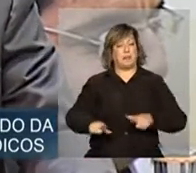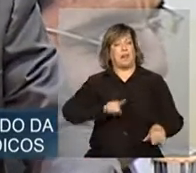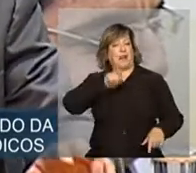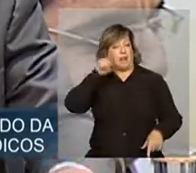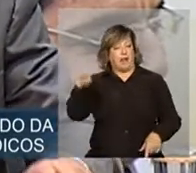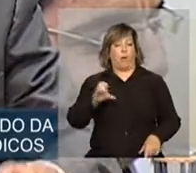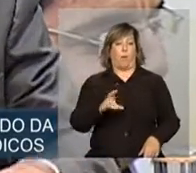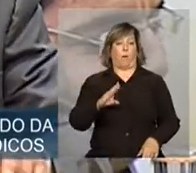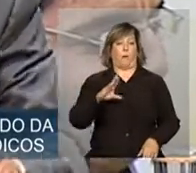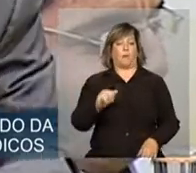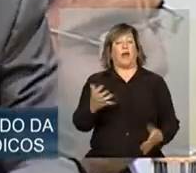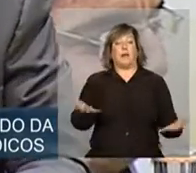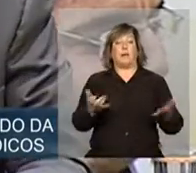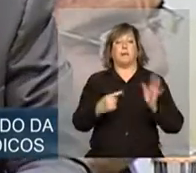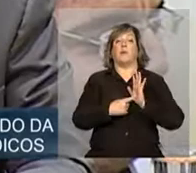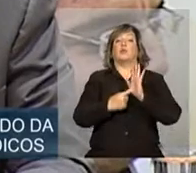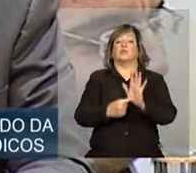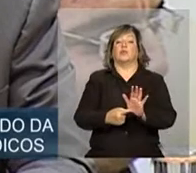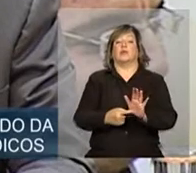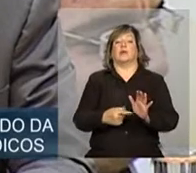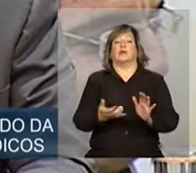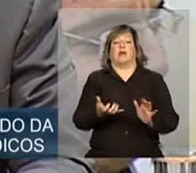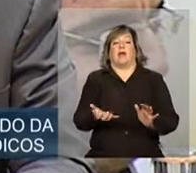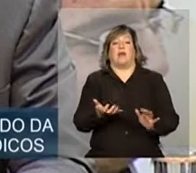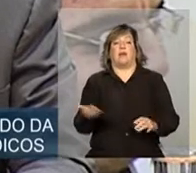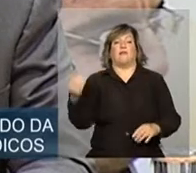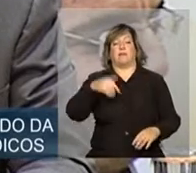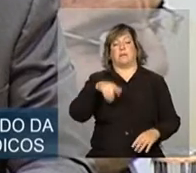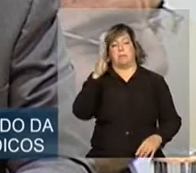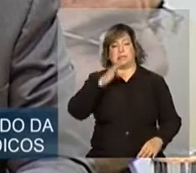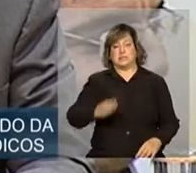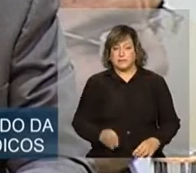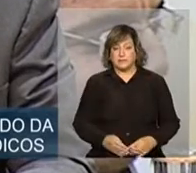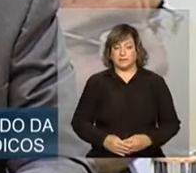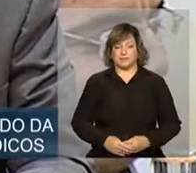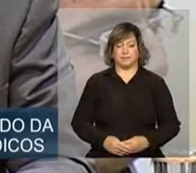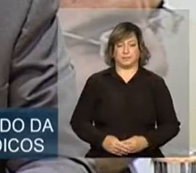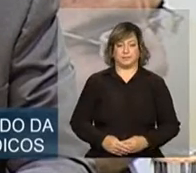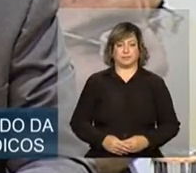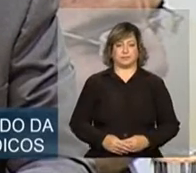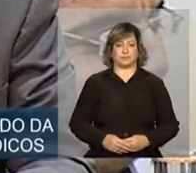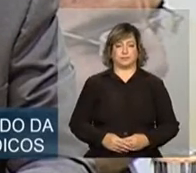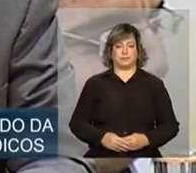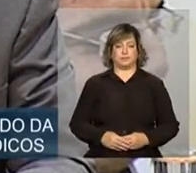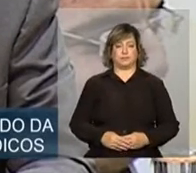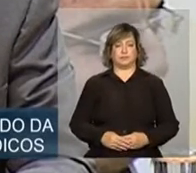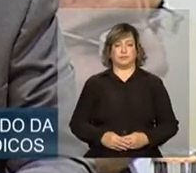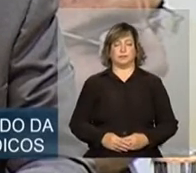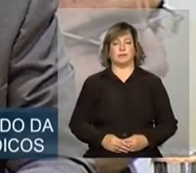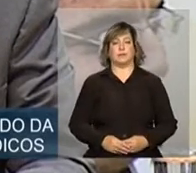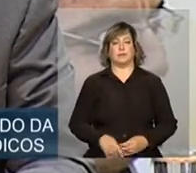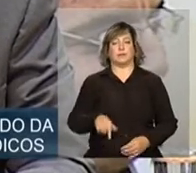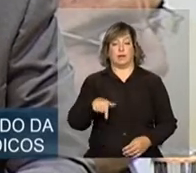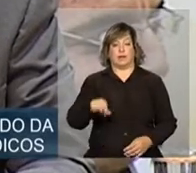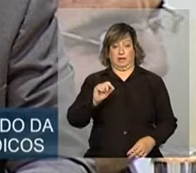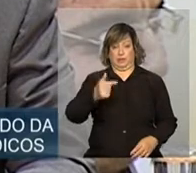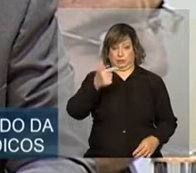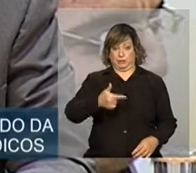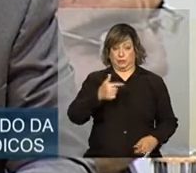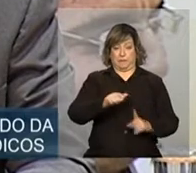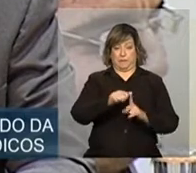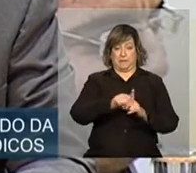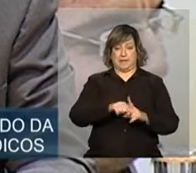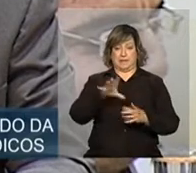médicos em Cuba e que manifestaram o interesse de vir para o Brasil na nesse segundo mês de